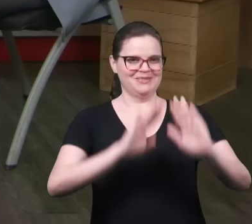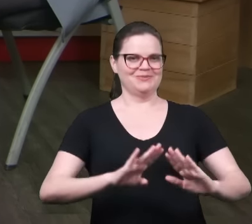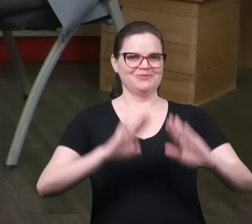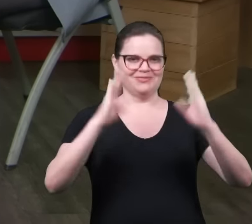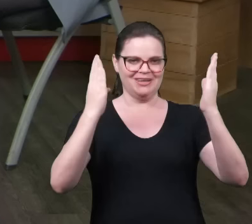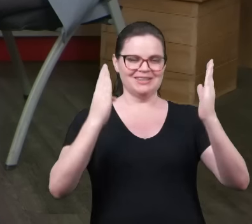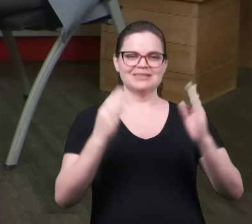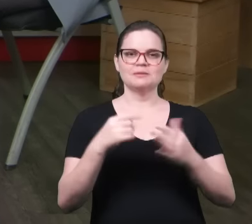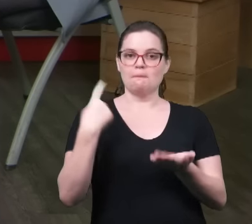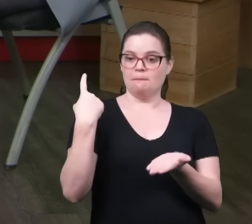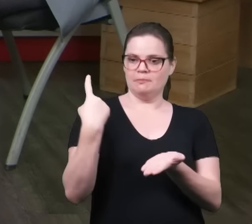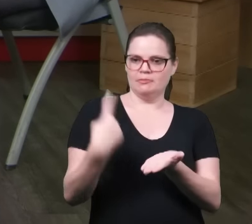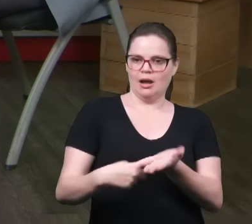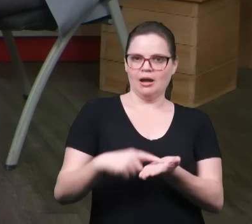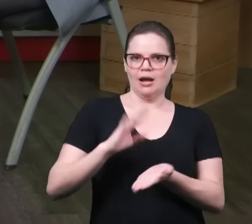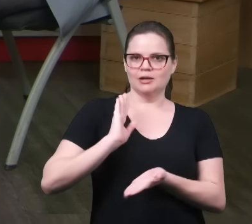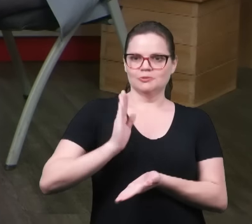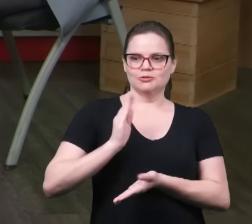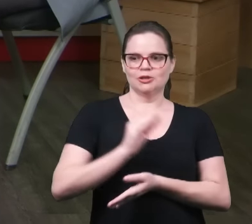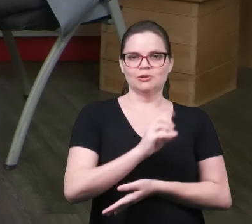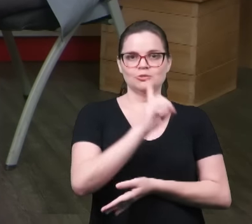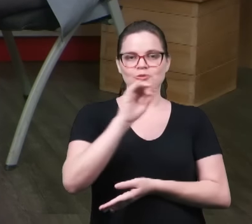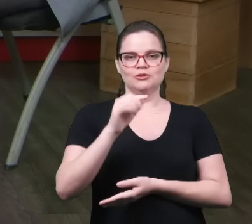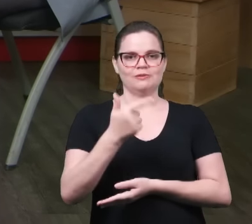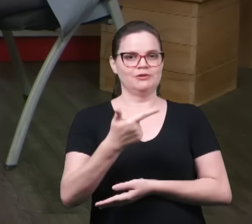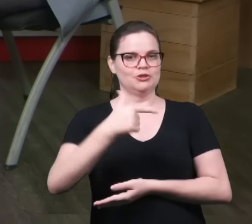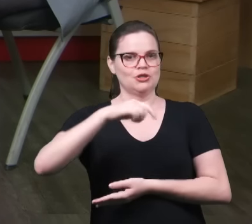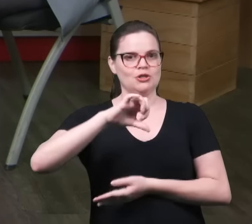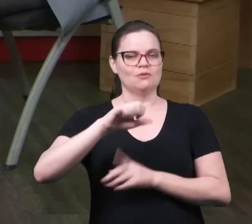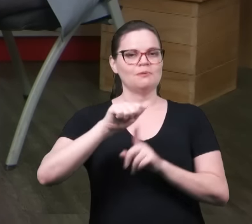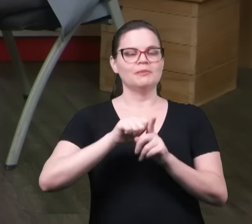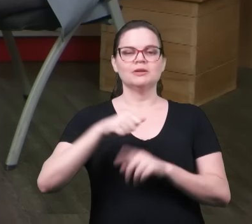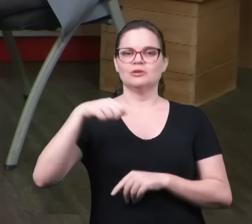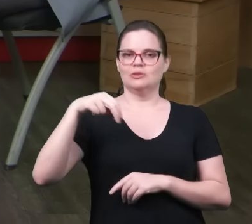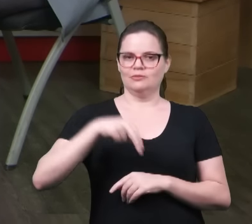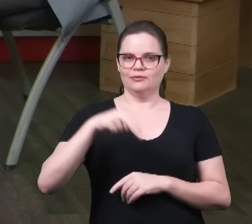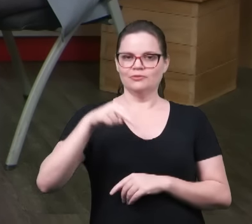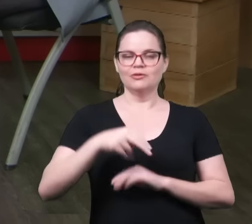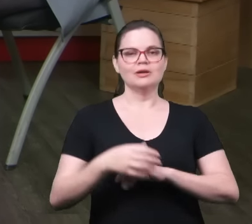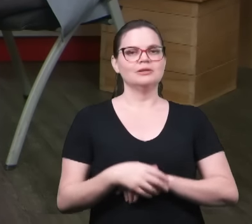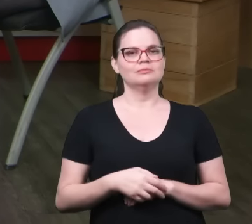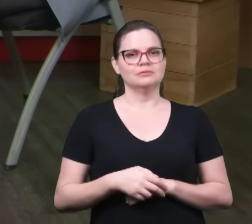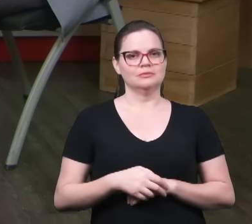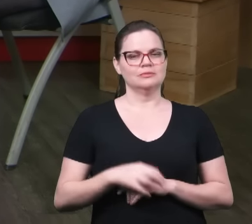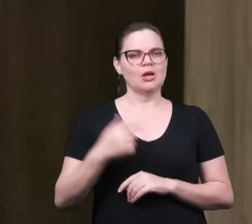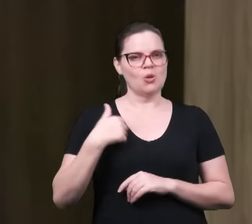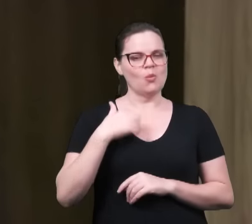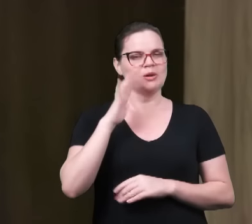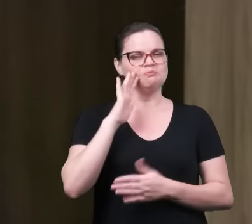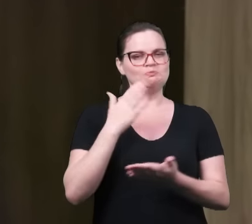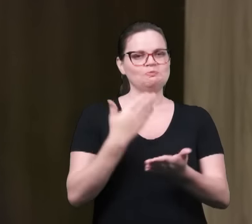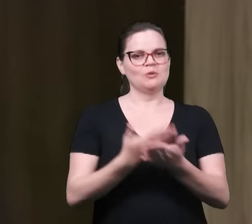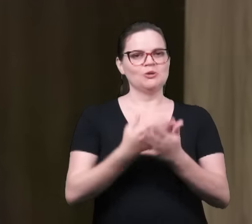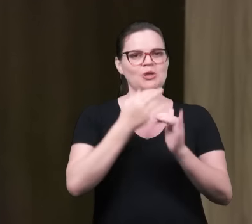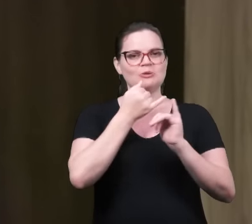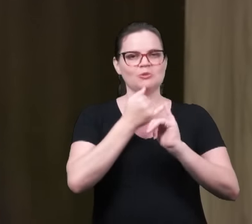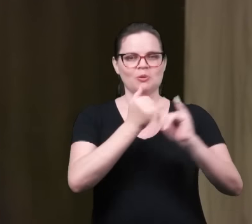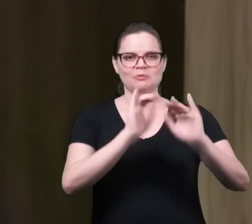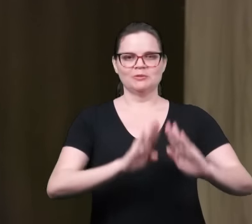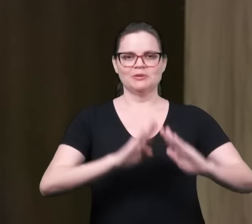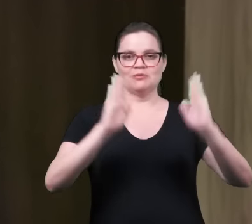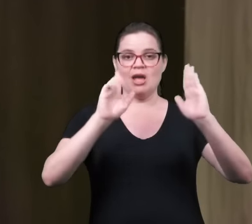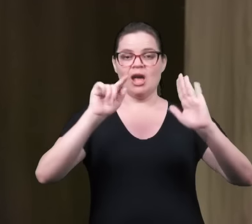que está marcado para o dia 29 de novembro, talvez um dos eventos mais importantes da